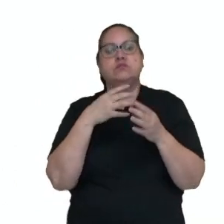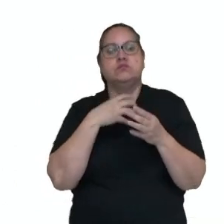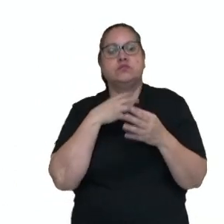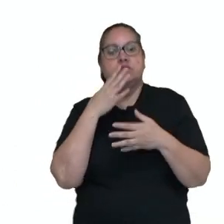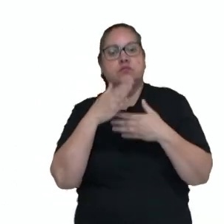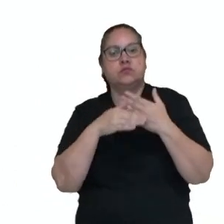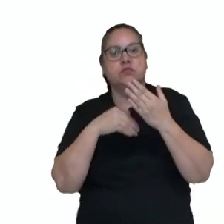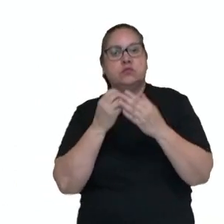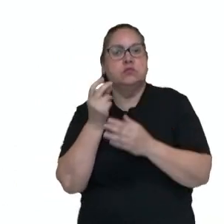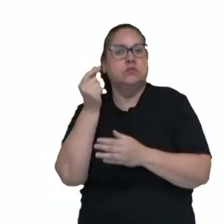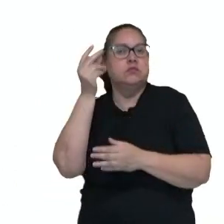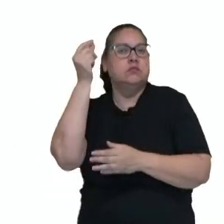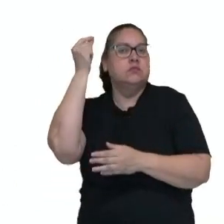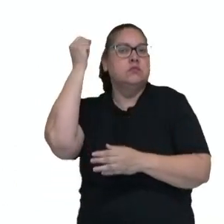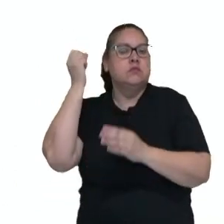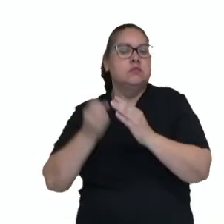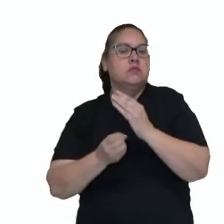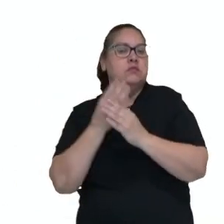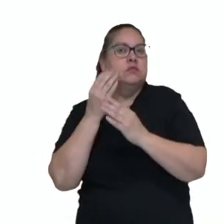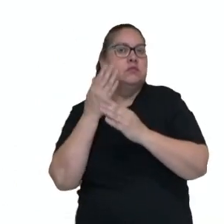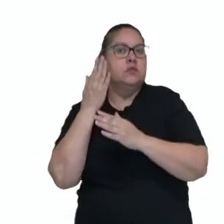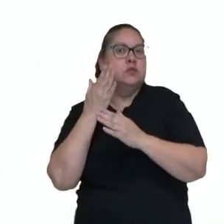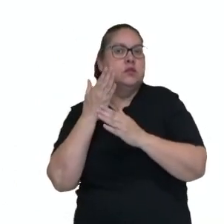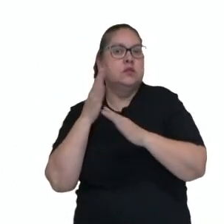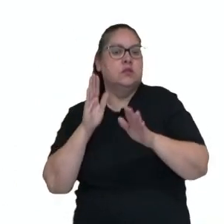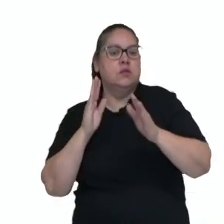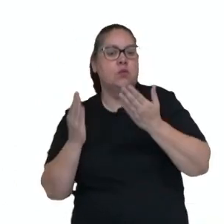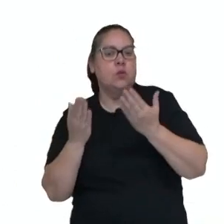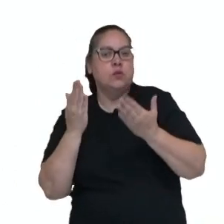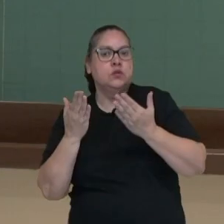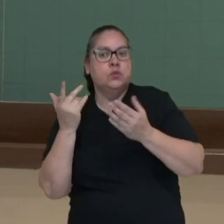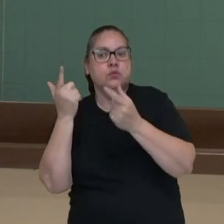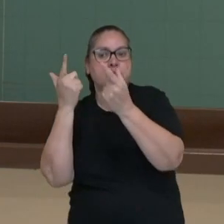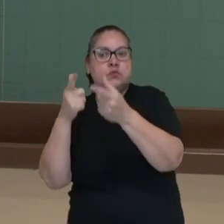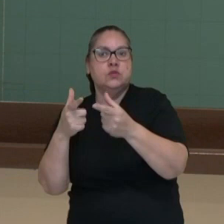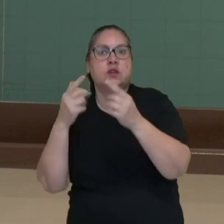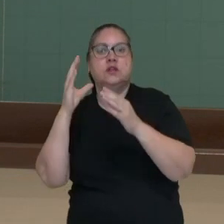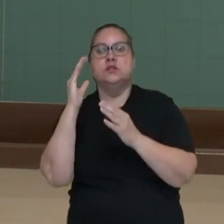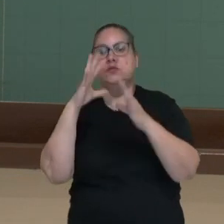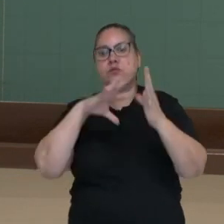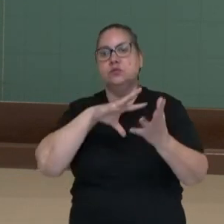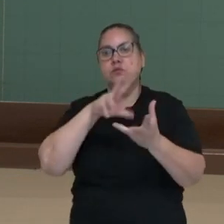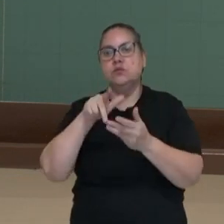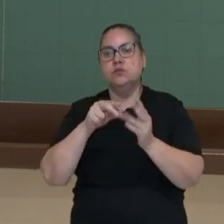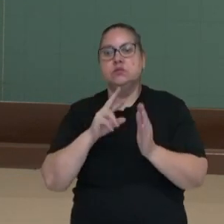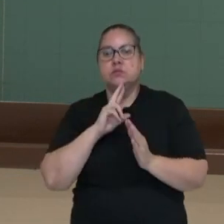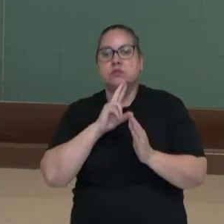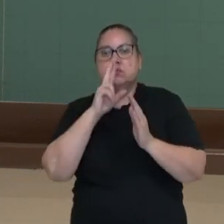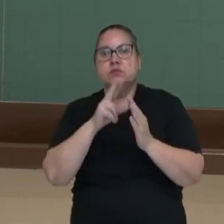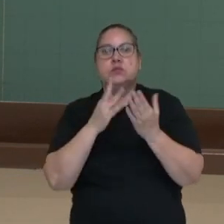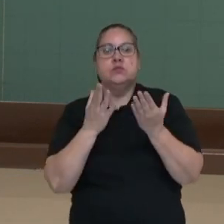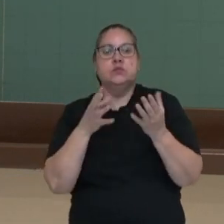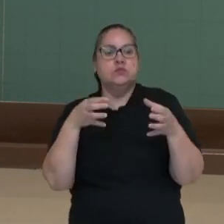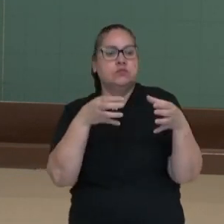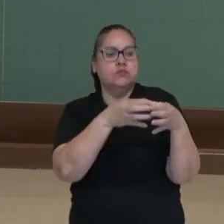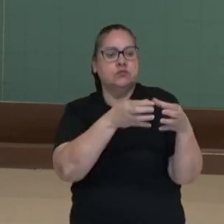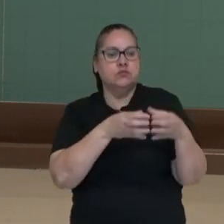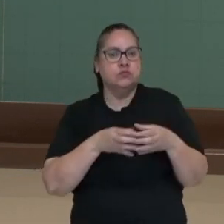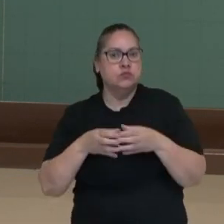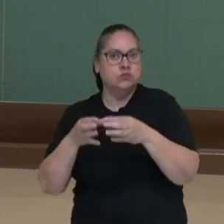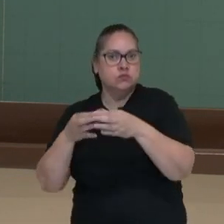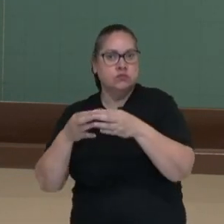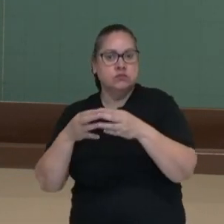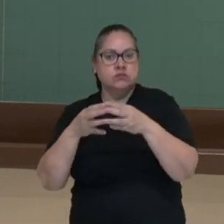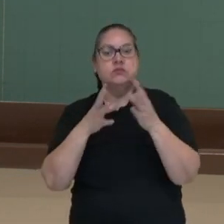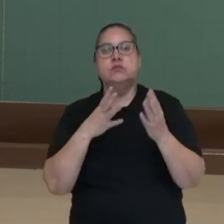formação antiga comparado a outras partes do mundo, o que resulta nesse conjunto de